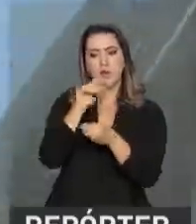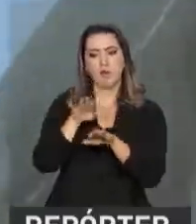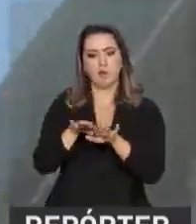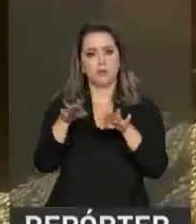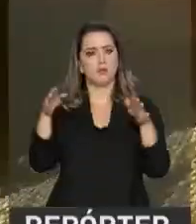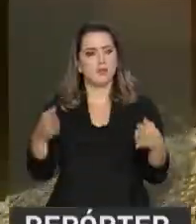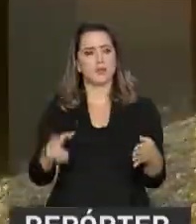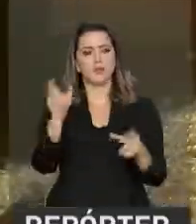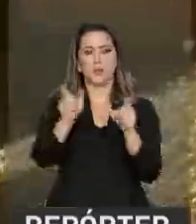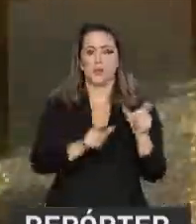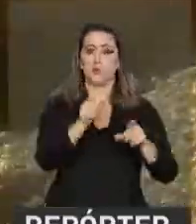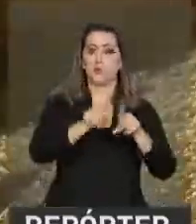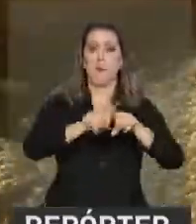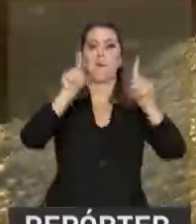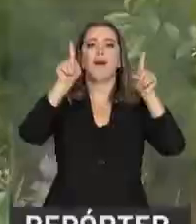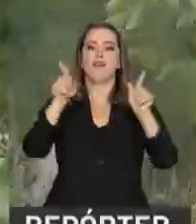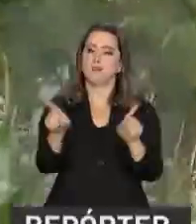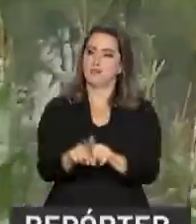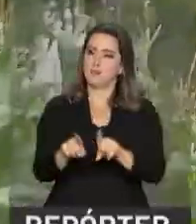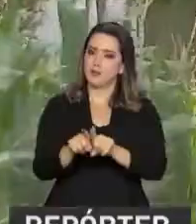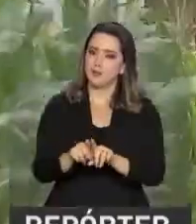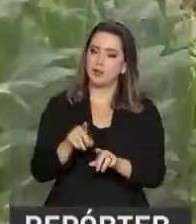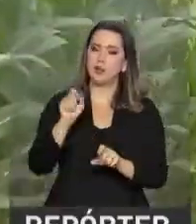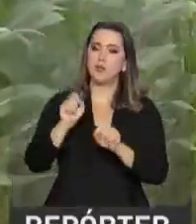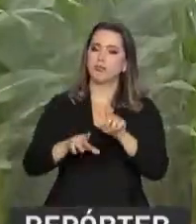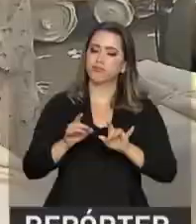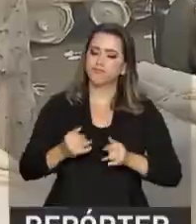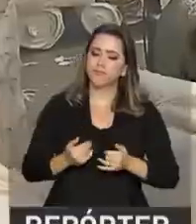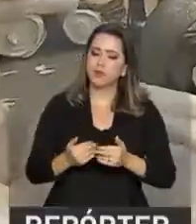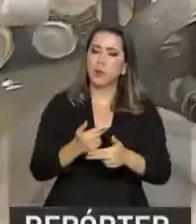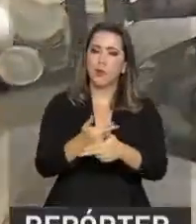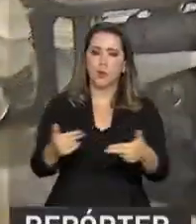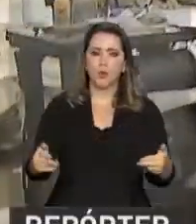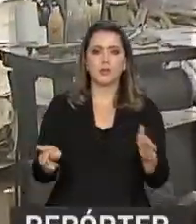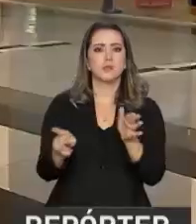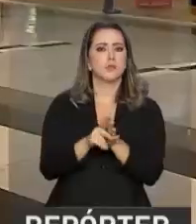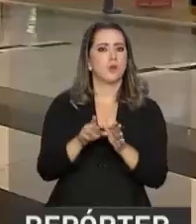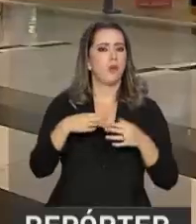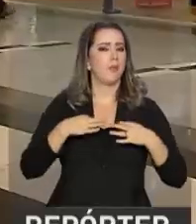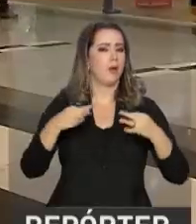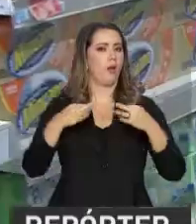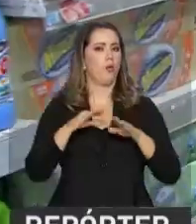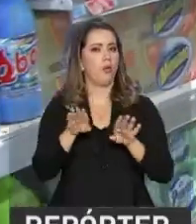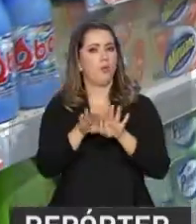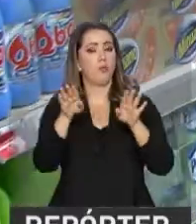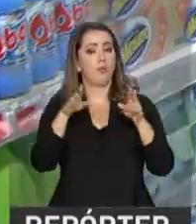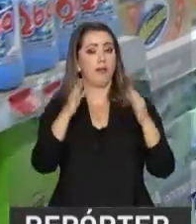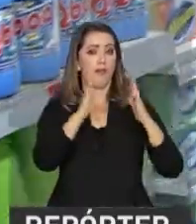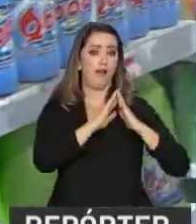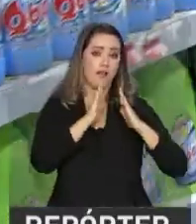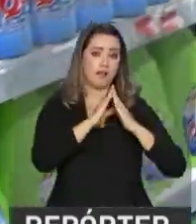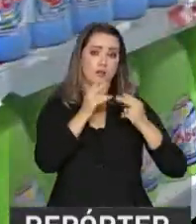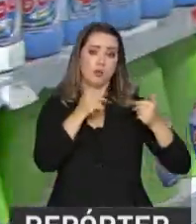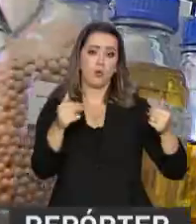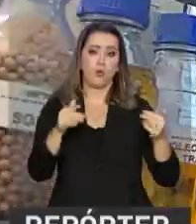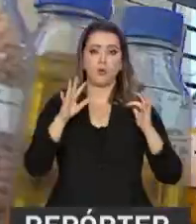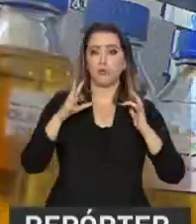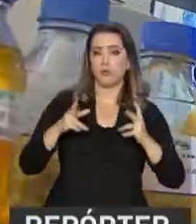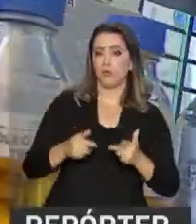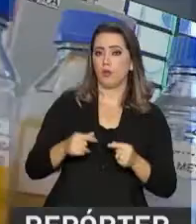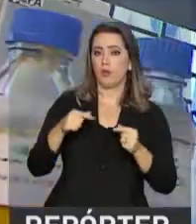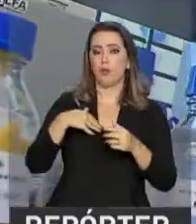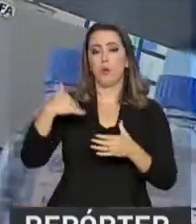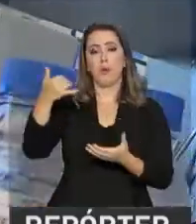mesa dos brasileiros mas por produzir matérias primas para a produção de roupas móveis produtos de higiene pessoal